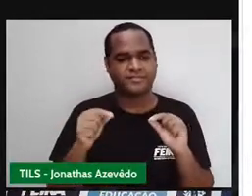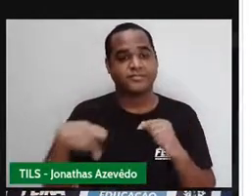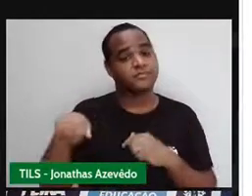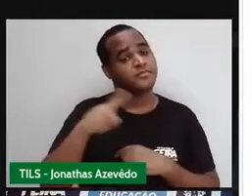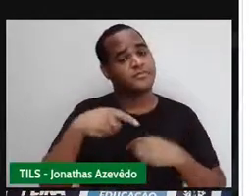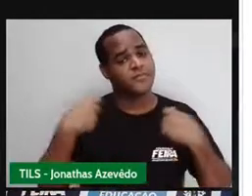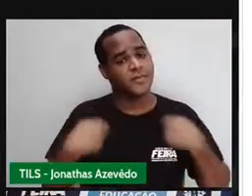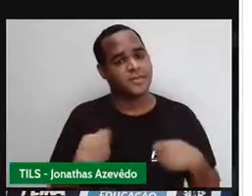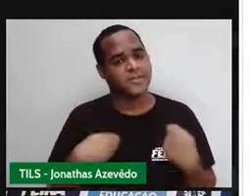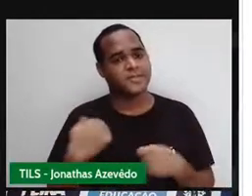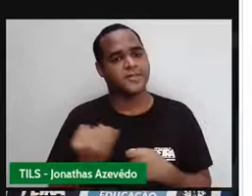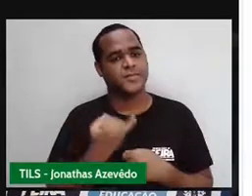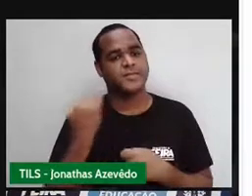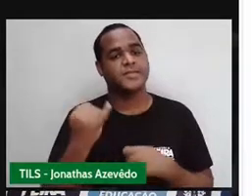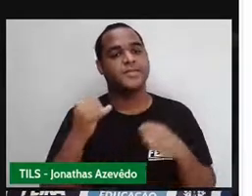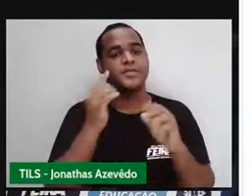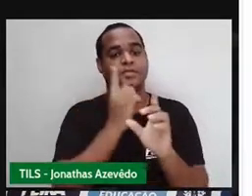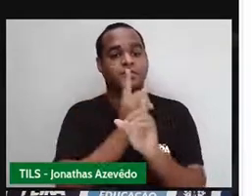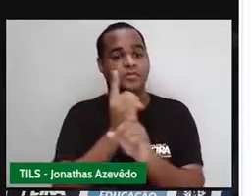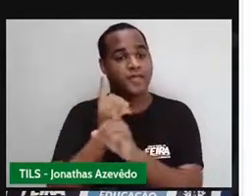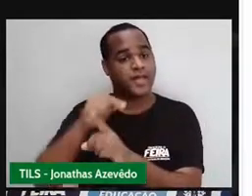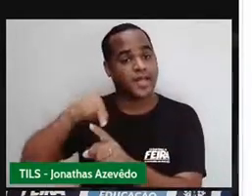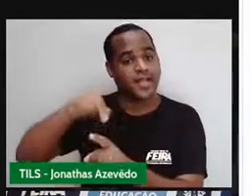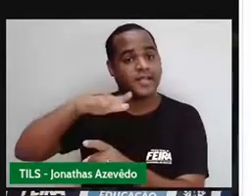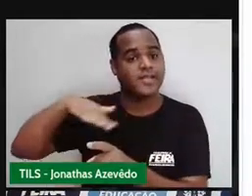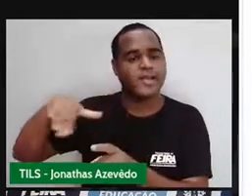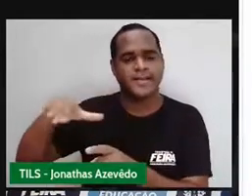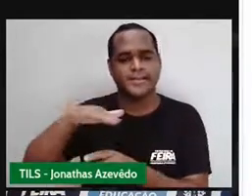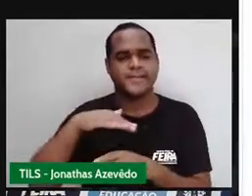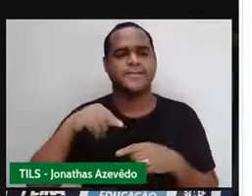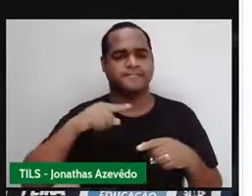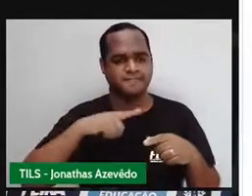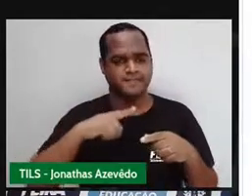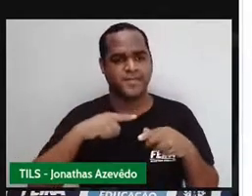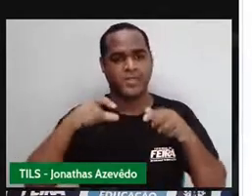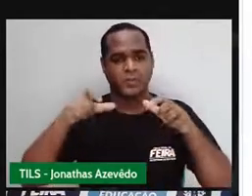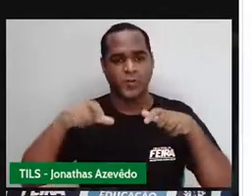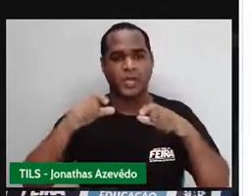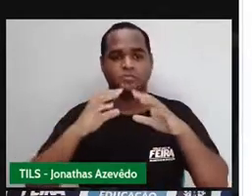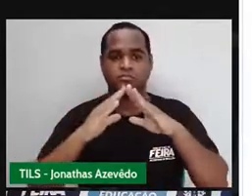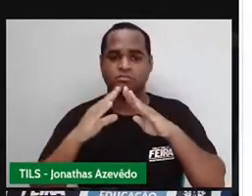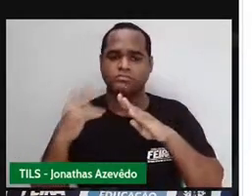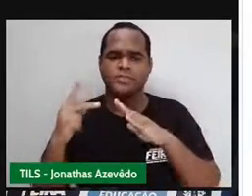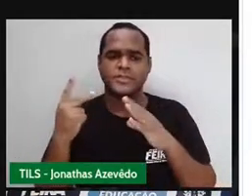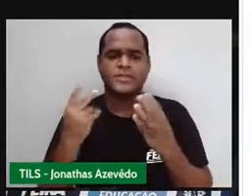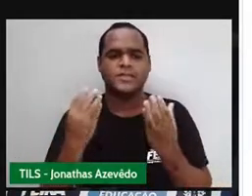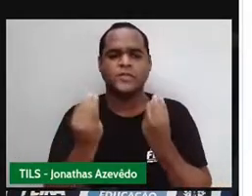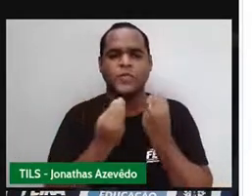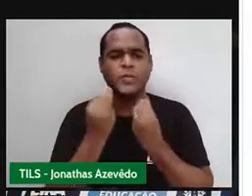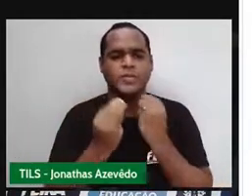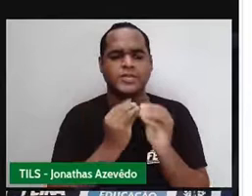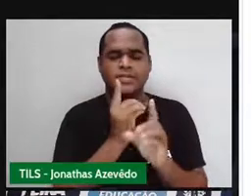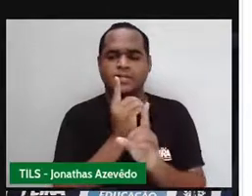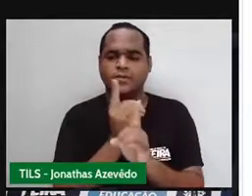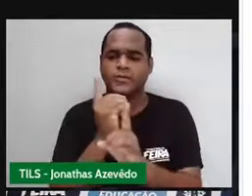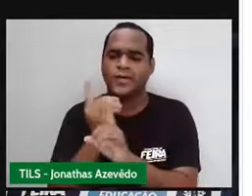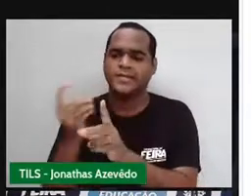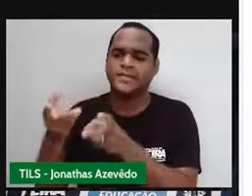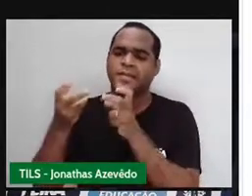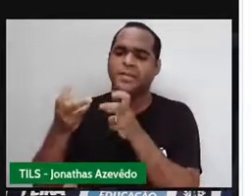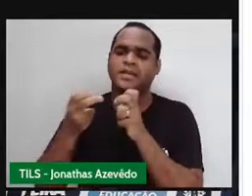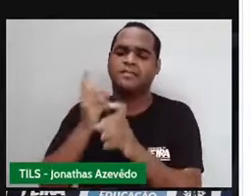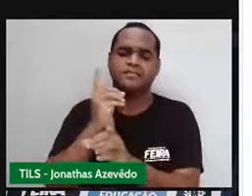precisa encontrar a área real né Desse móvel dessa casa mas como é que a gente vai fazer